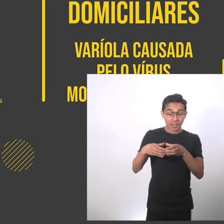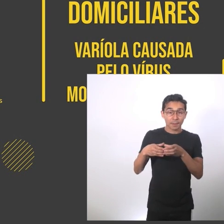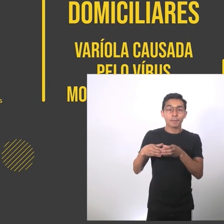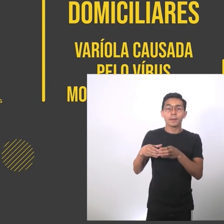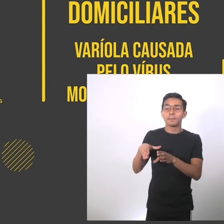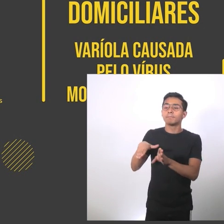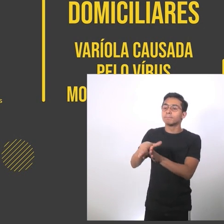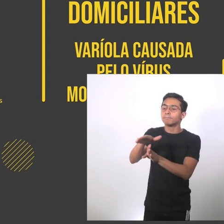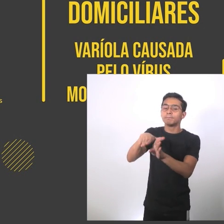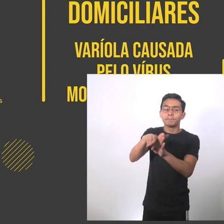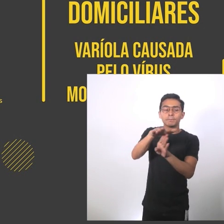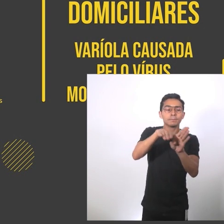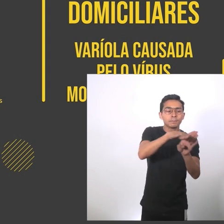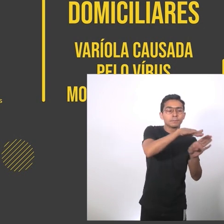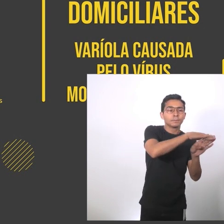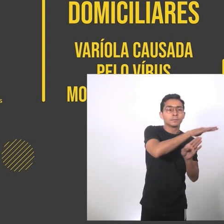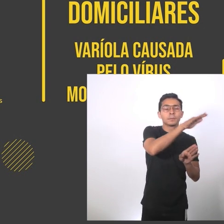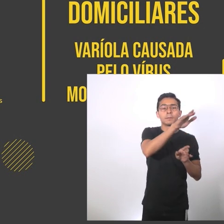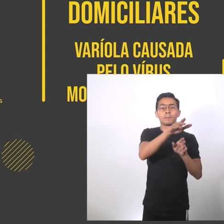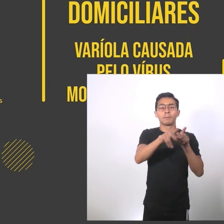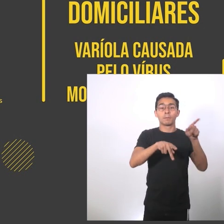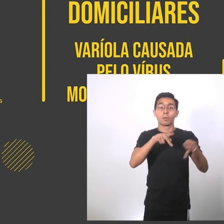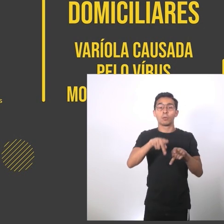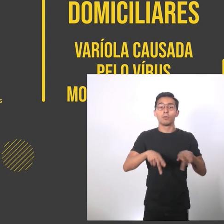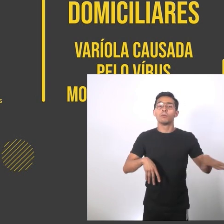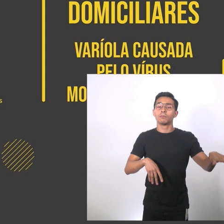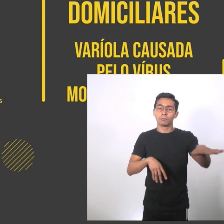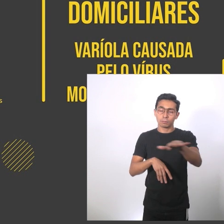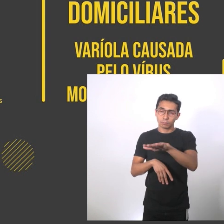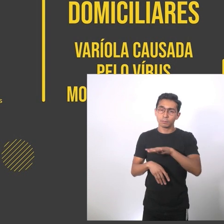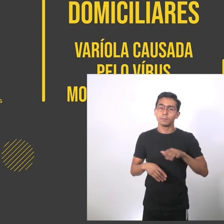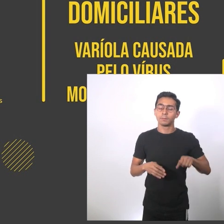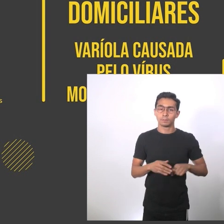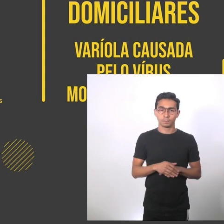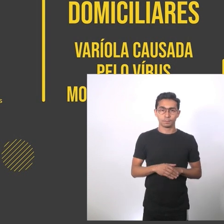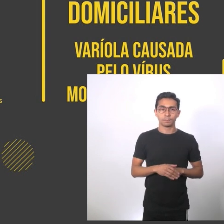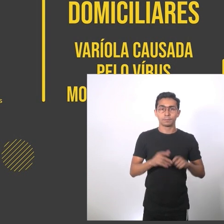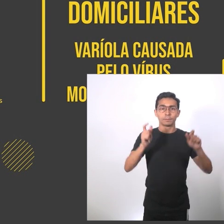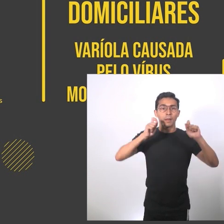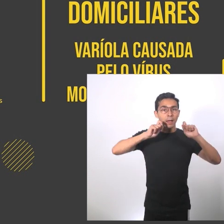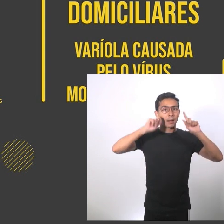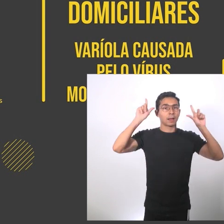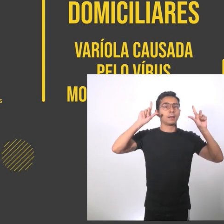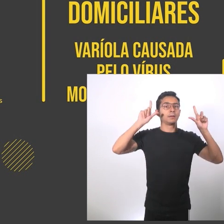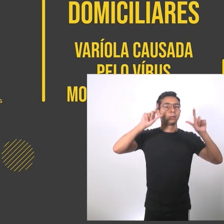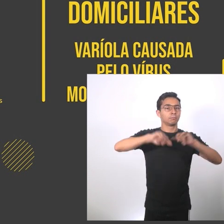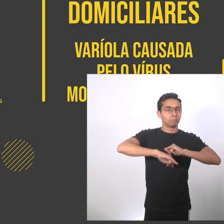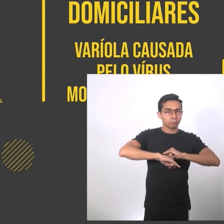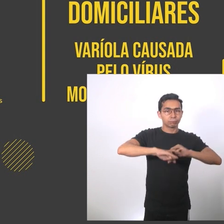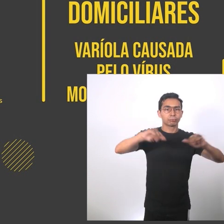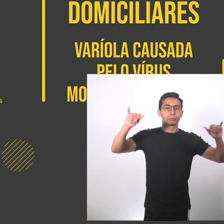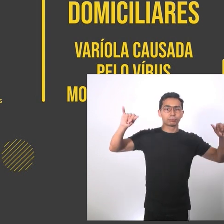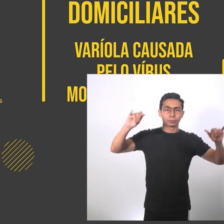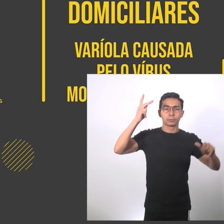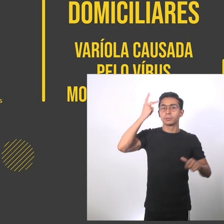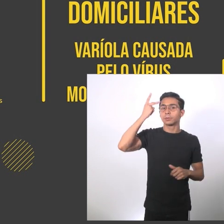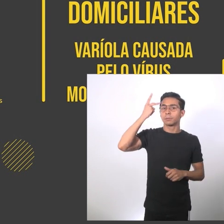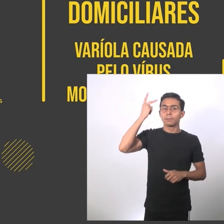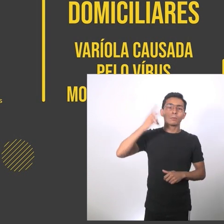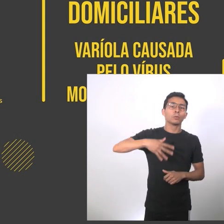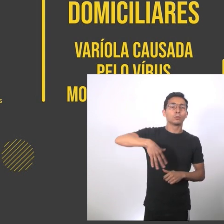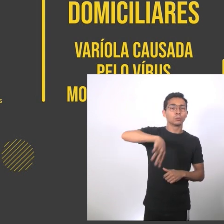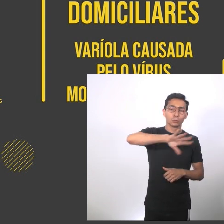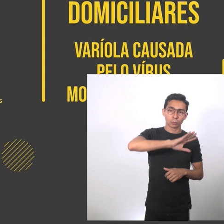nas residências para a população, enfim, fazendo um alerta para toda a população da cidade de São Paulo